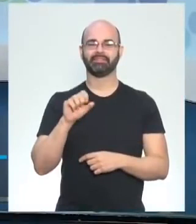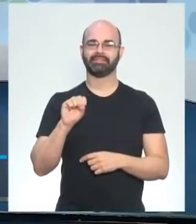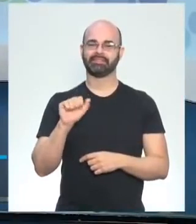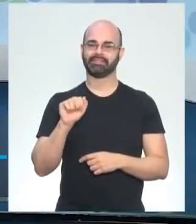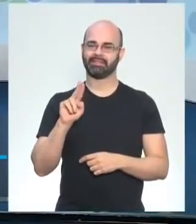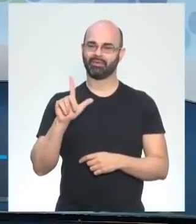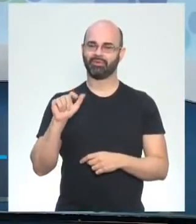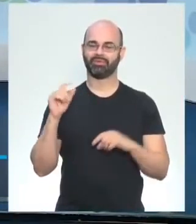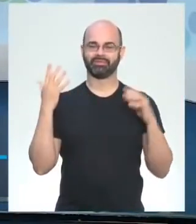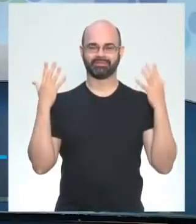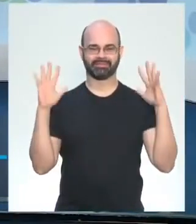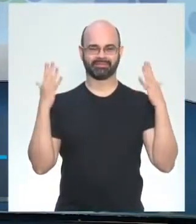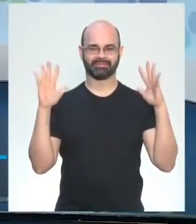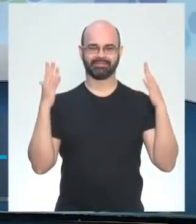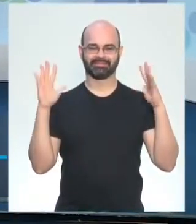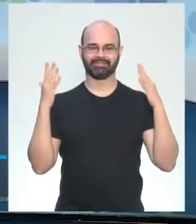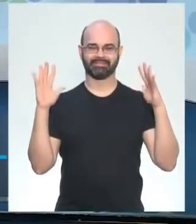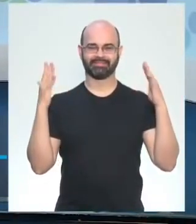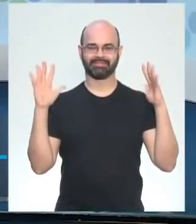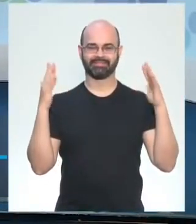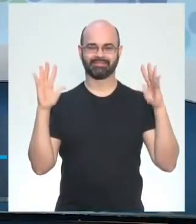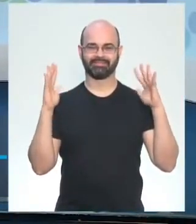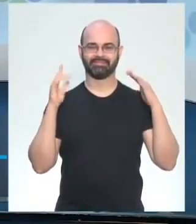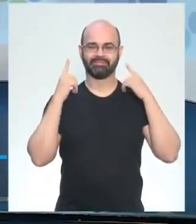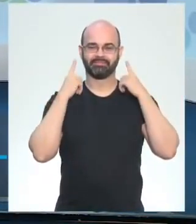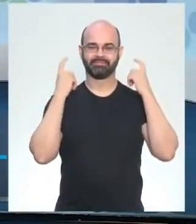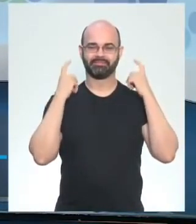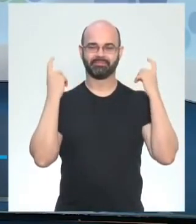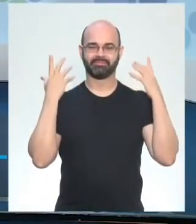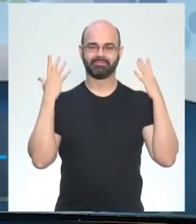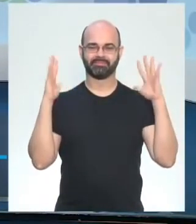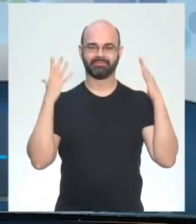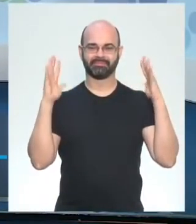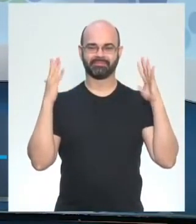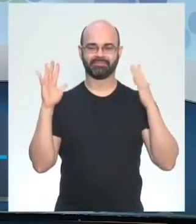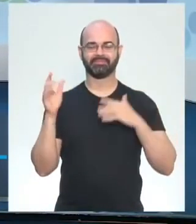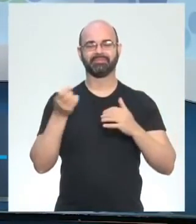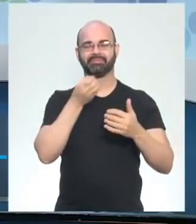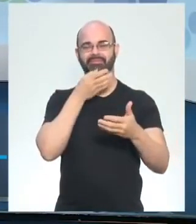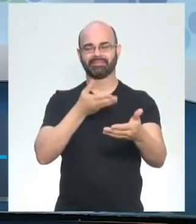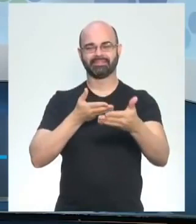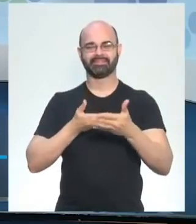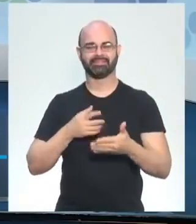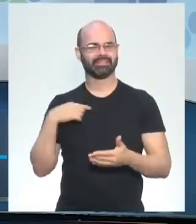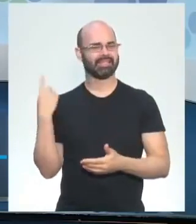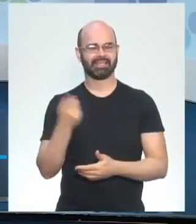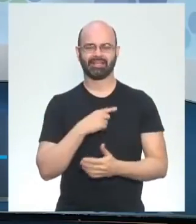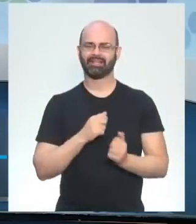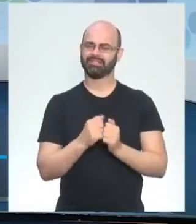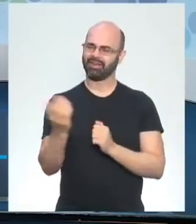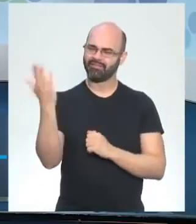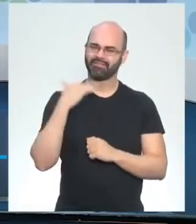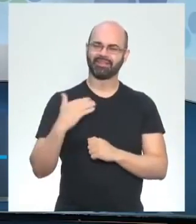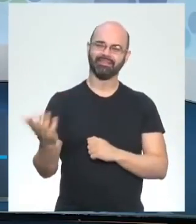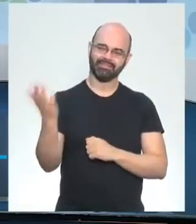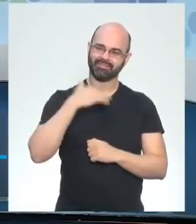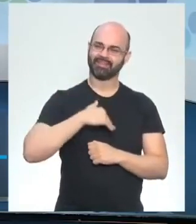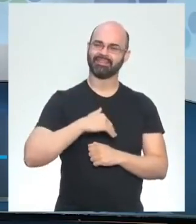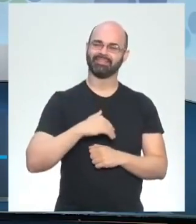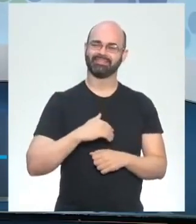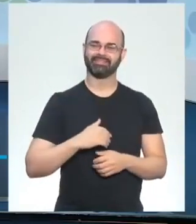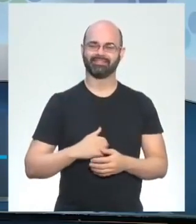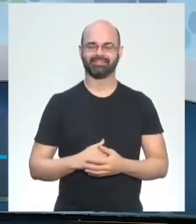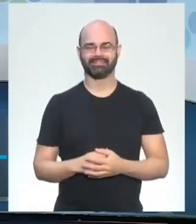muito boa aula. Sou de educação física, estou acompanhando. Seja muito bem-vindo, é tudo nosso. Venha, meu Deus.